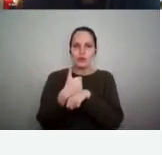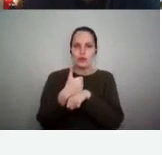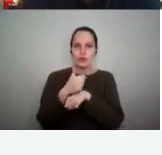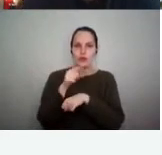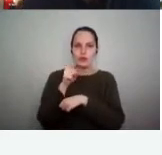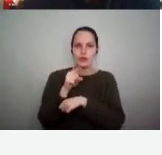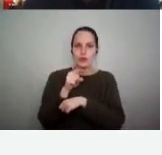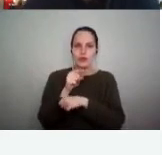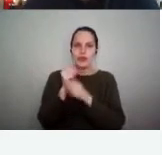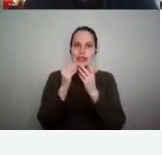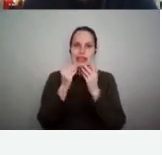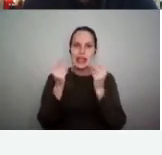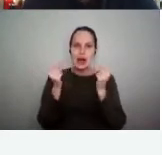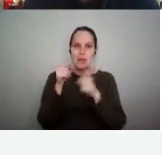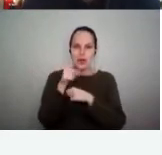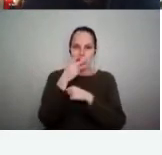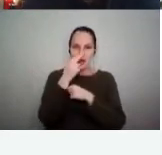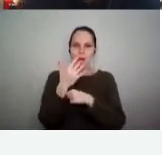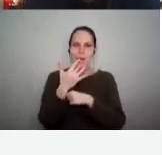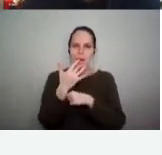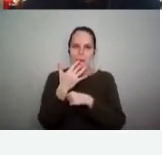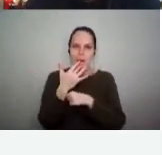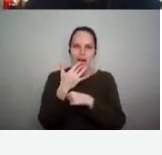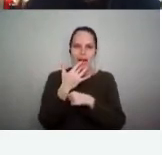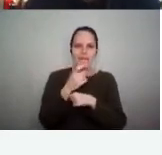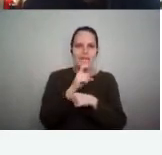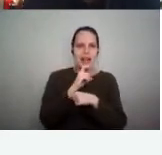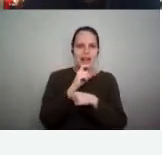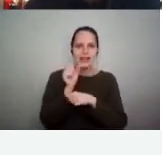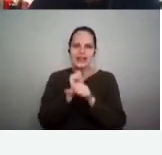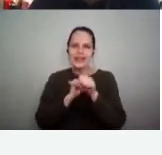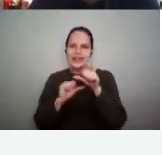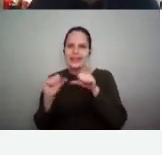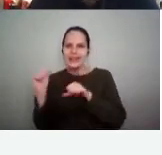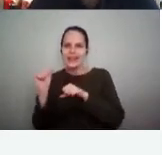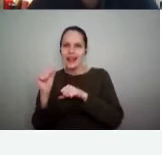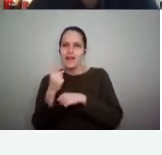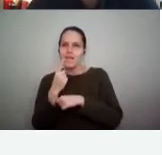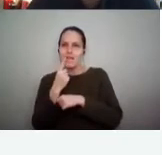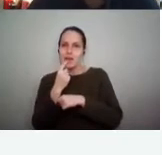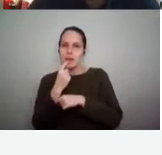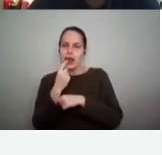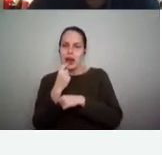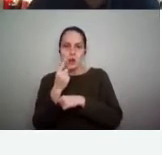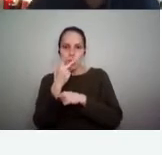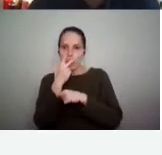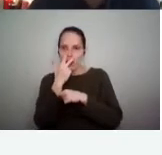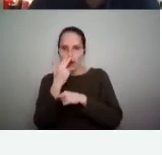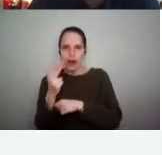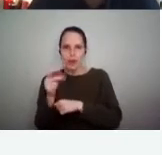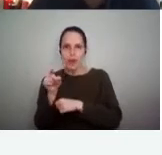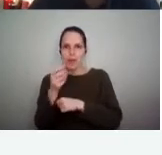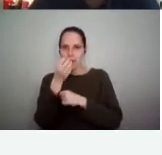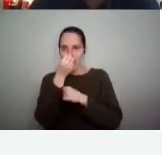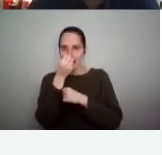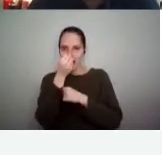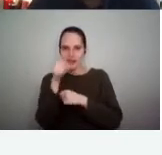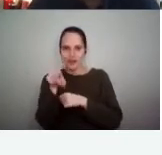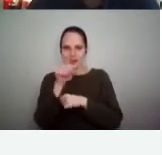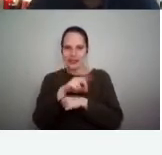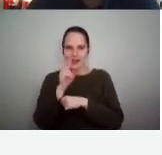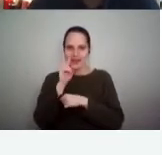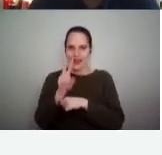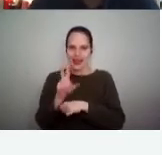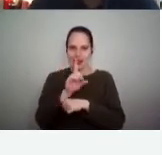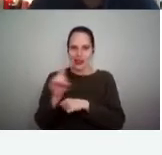por sabor maçã vermelha e ficou aquele nariz de palhaço lá, e aquele poema objeto que vocês estão vendo à minha direita, no caso, à direita de vocês